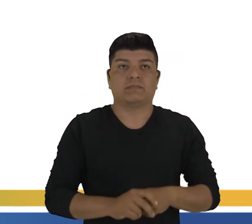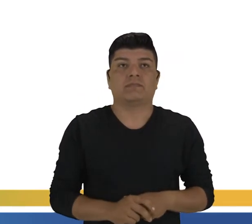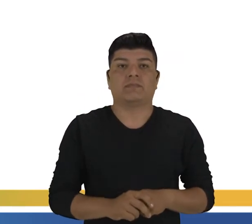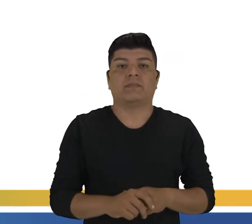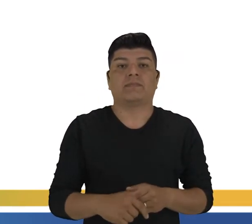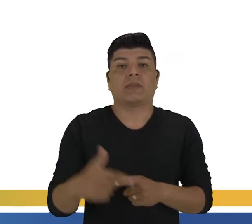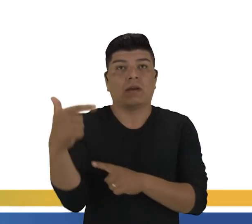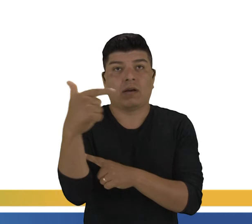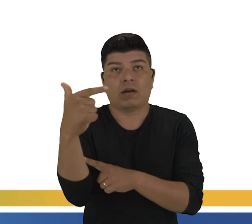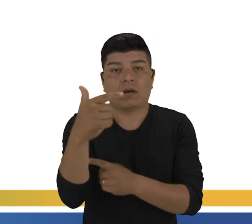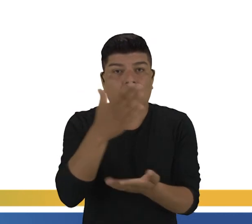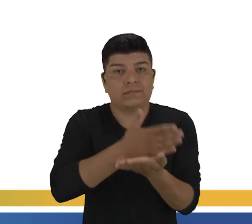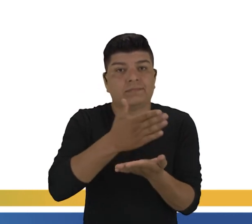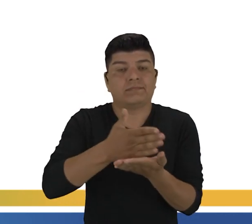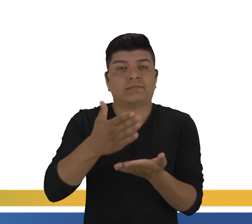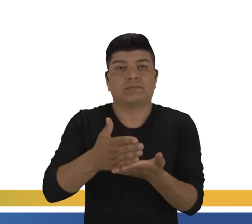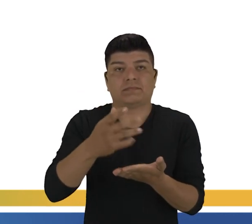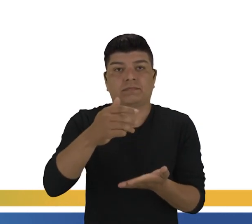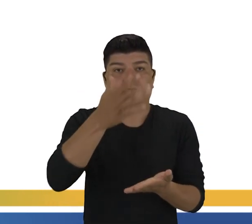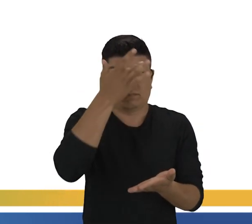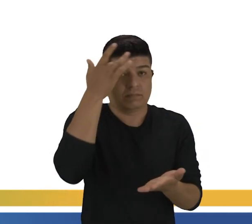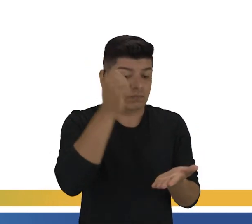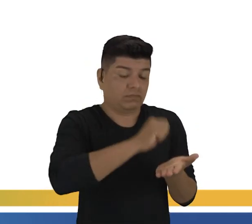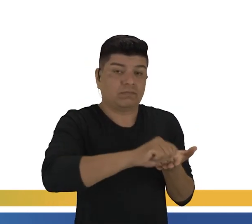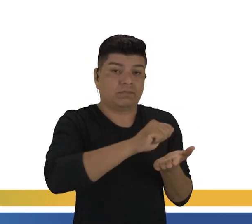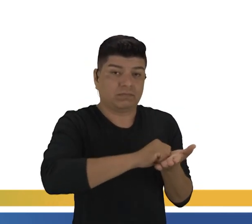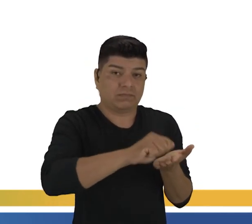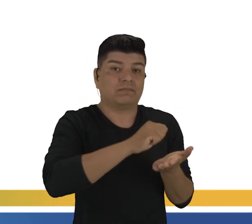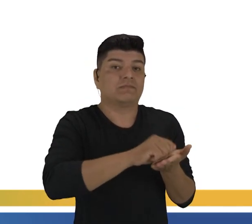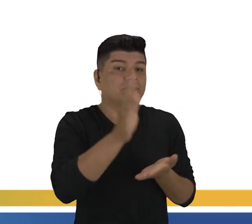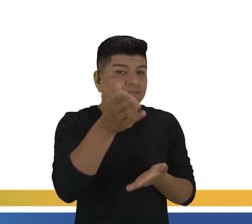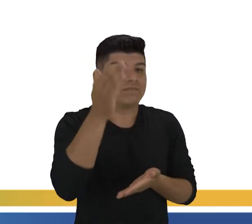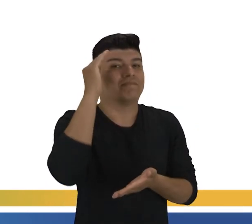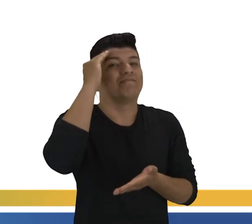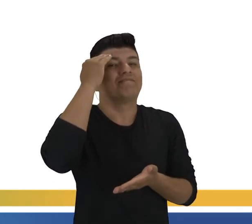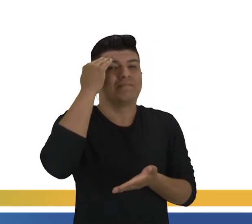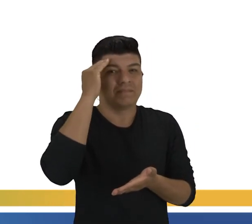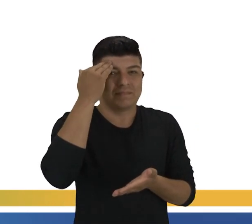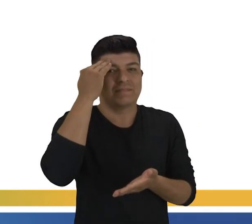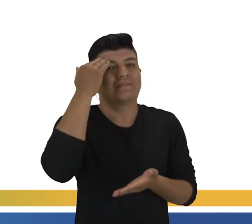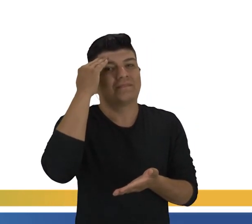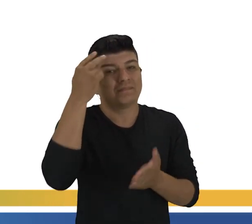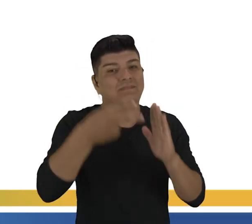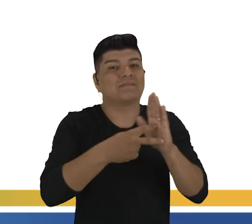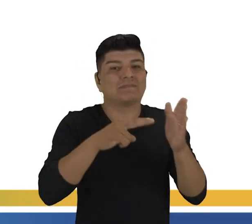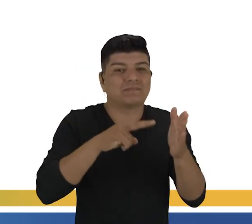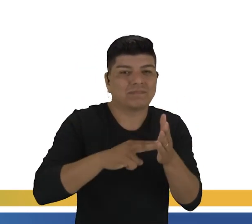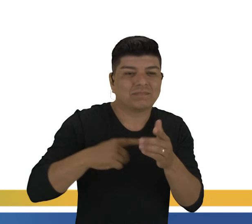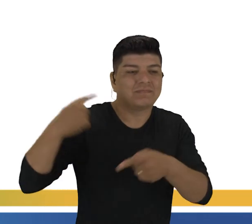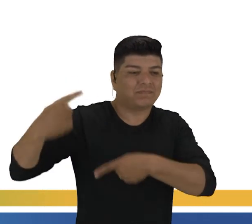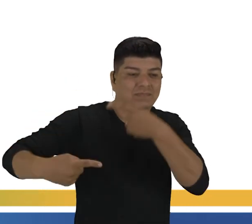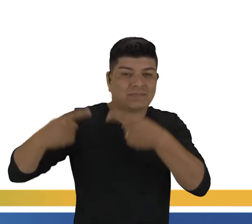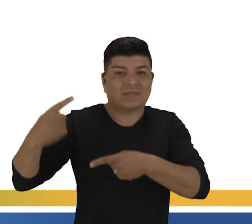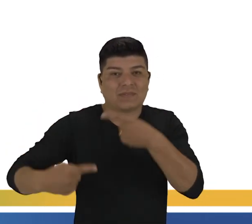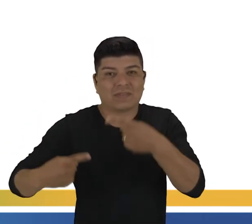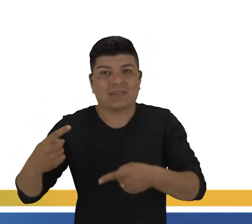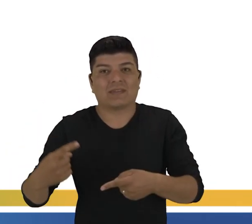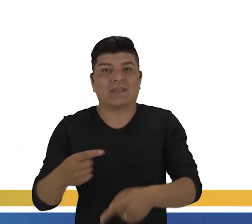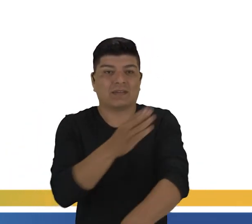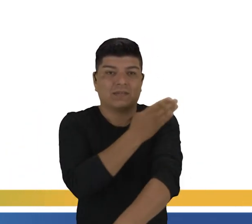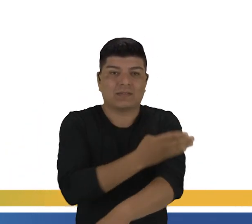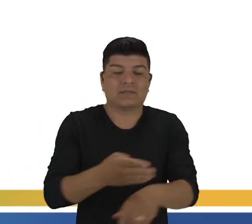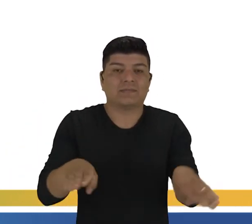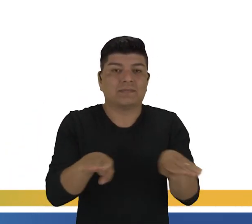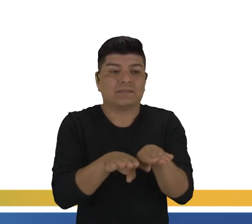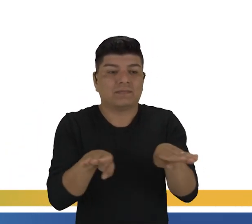na segunda fase, esses escritores já estavam entendendo qual era o viés político, ideológico, intelectual que se